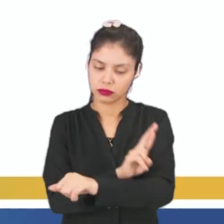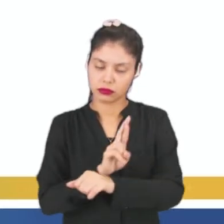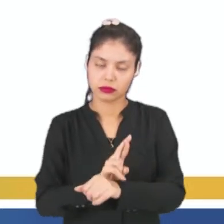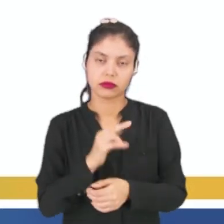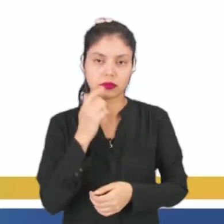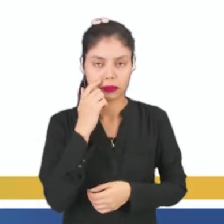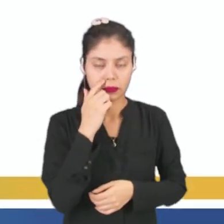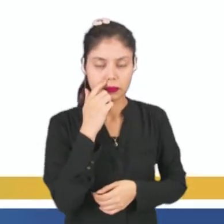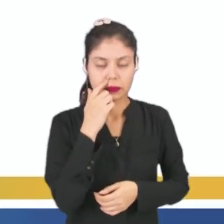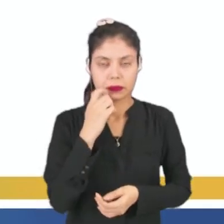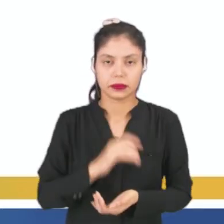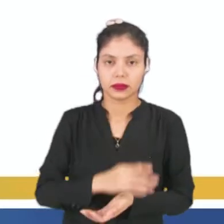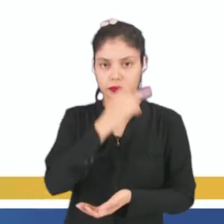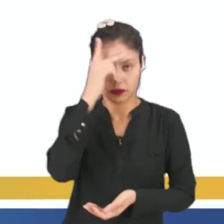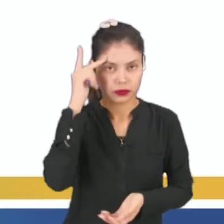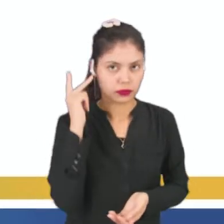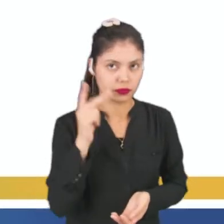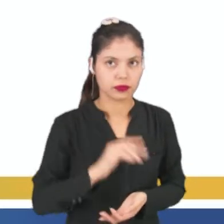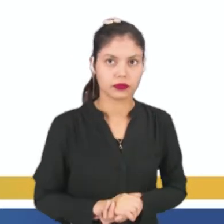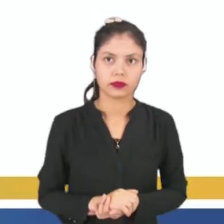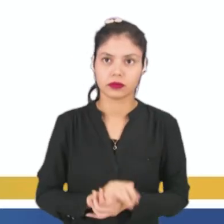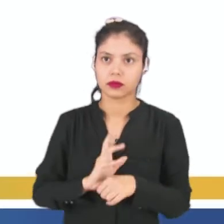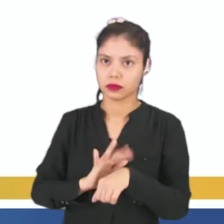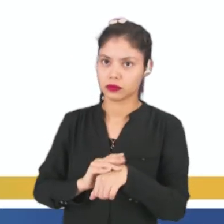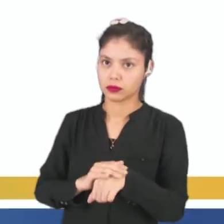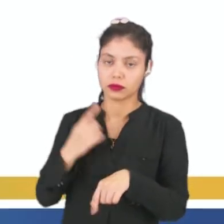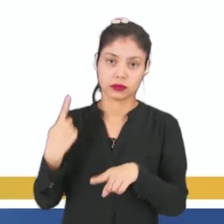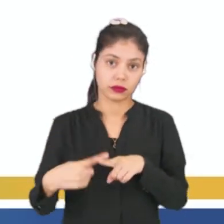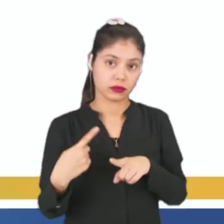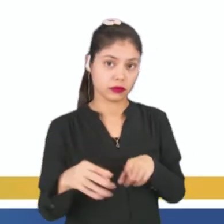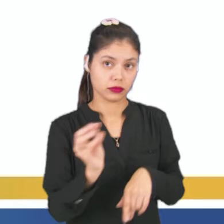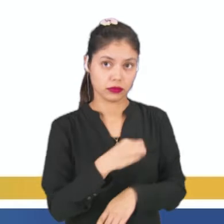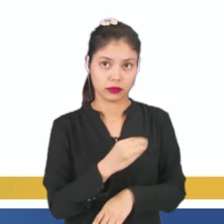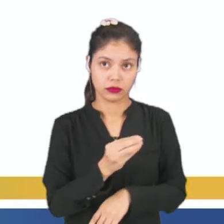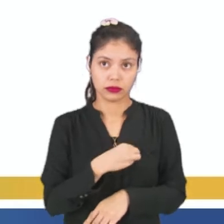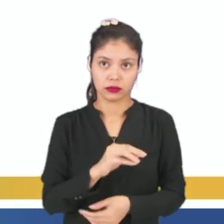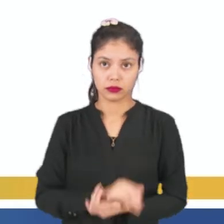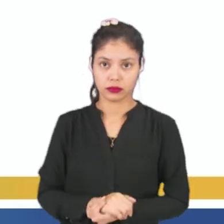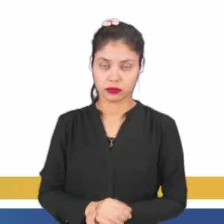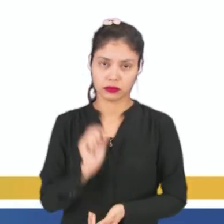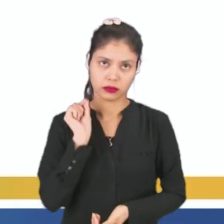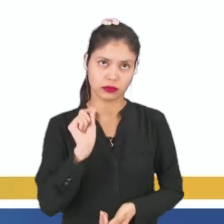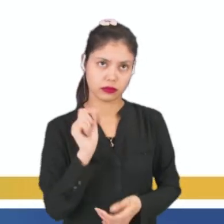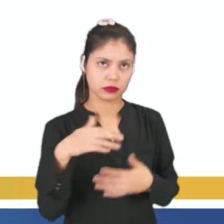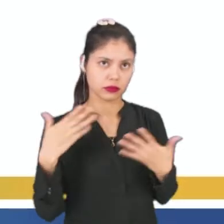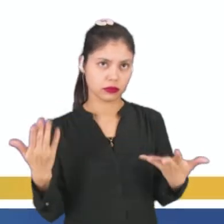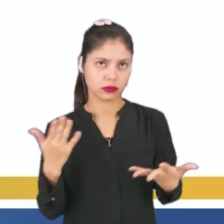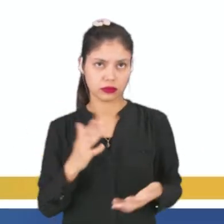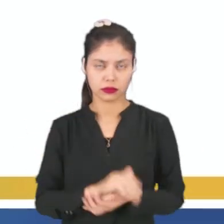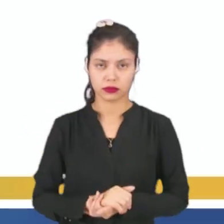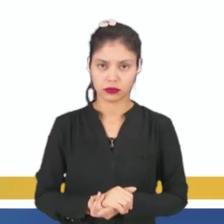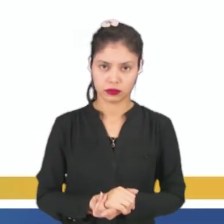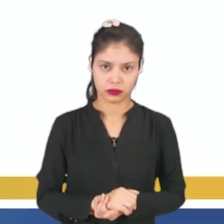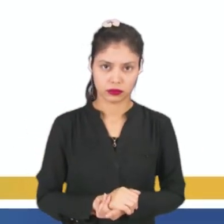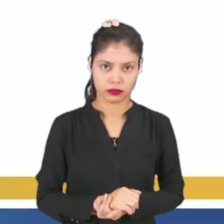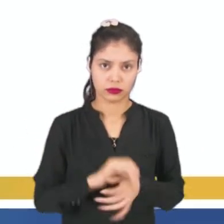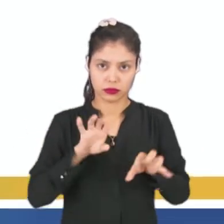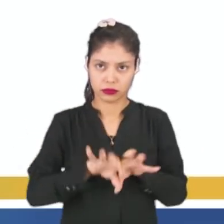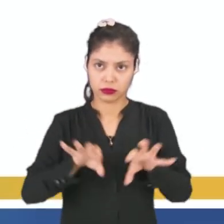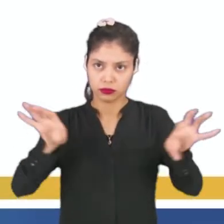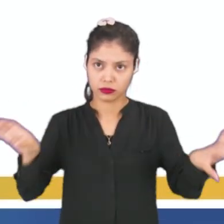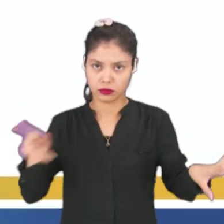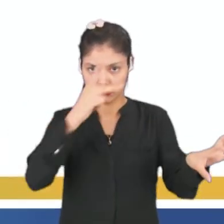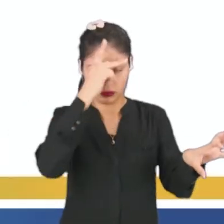né? Acreditavam que a pessoa estava com a doença porque ela tinha pecado. E isso, o que acontece? Eles separavam